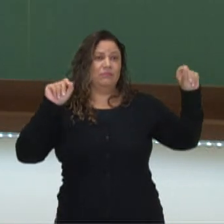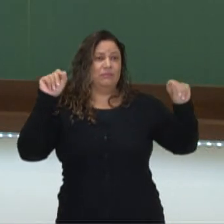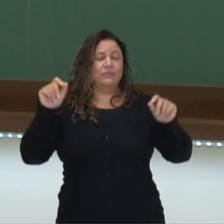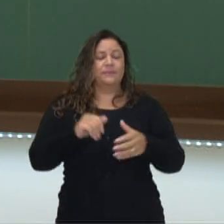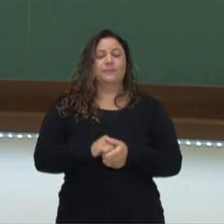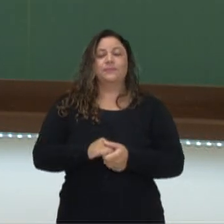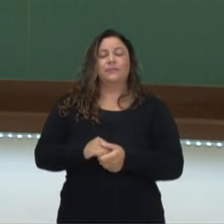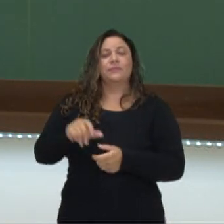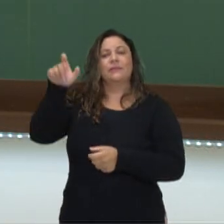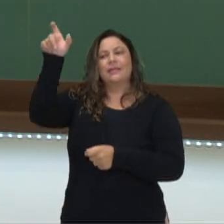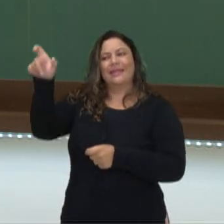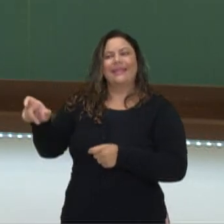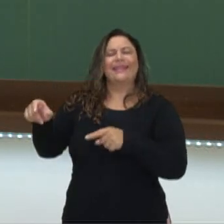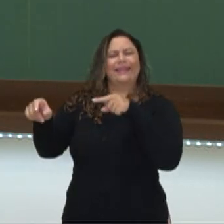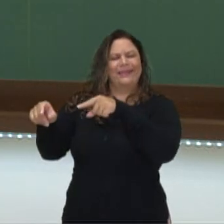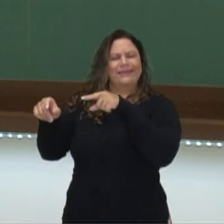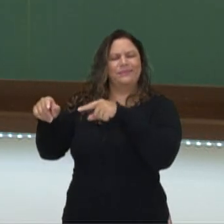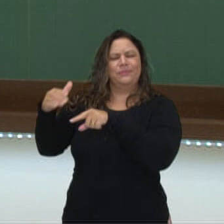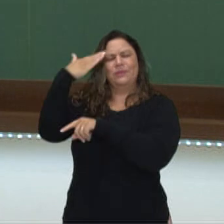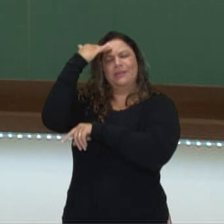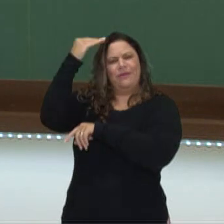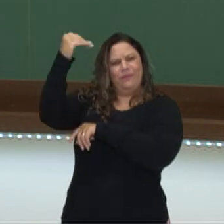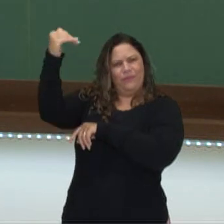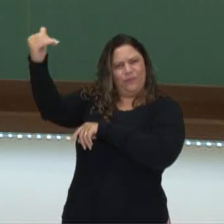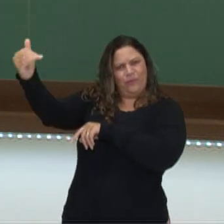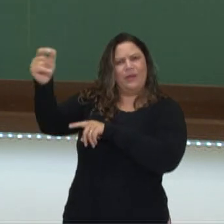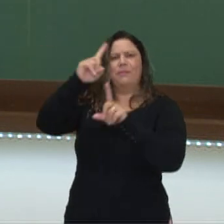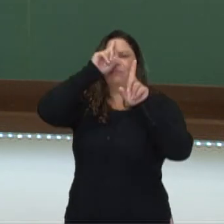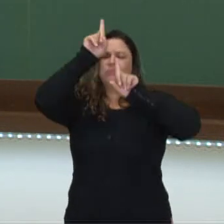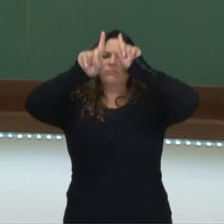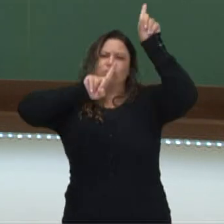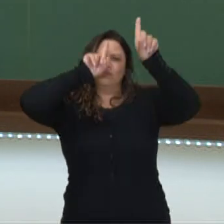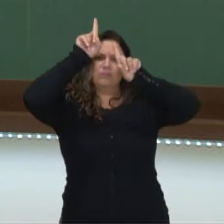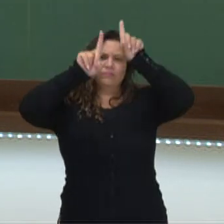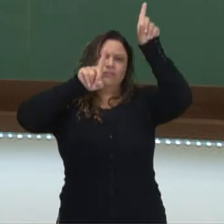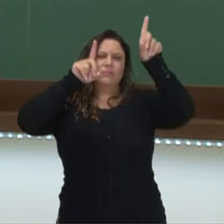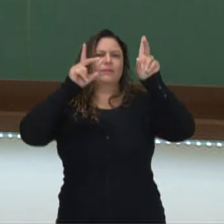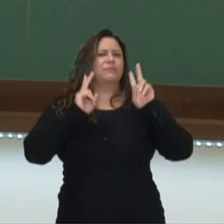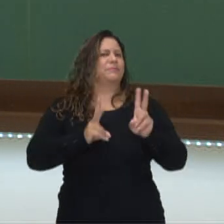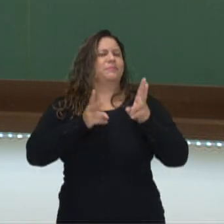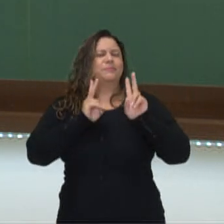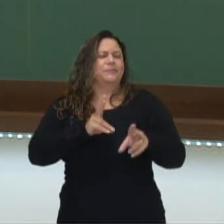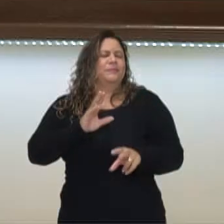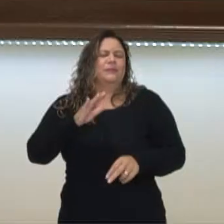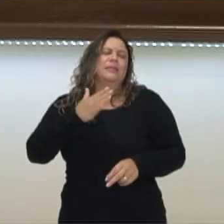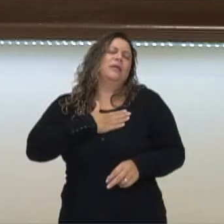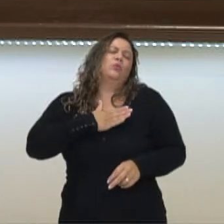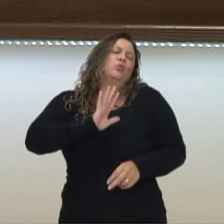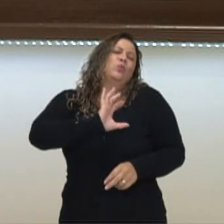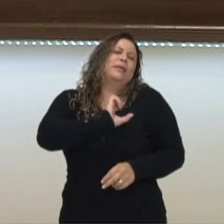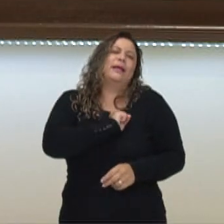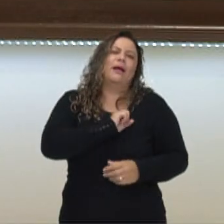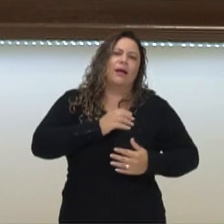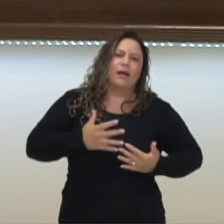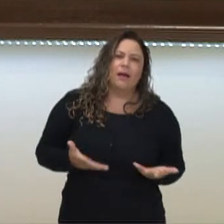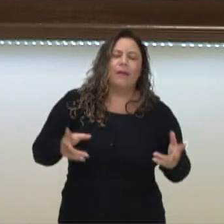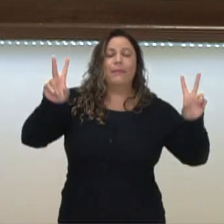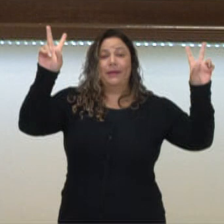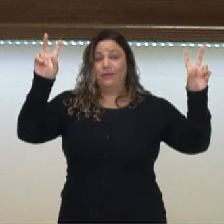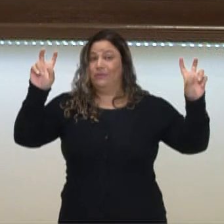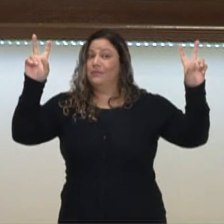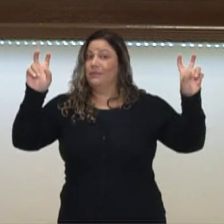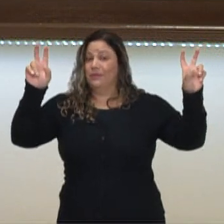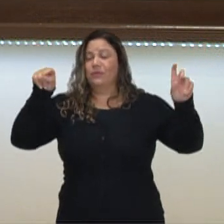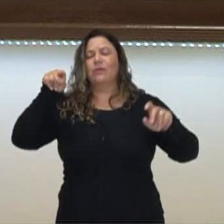da Marvel, no sucesso, criatividade e seguindo a sua paixão. Com esse título, sabendo quem